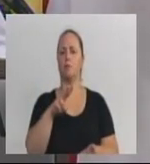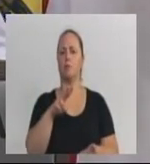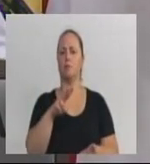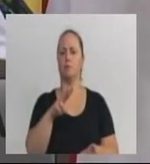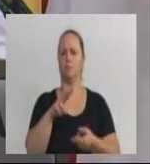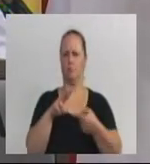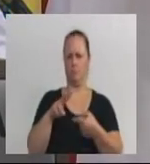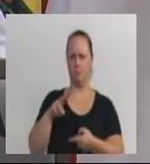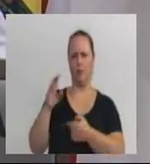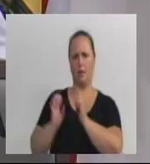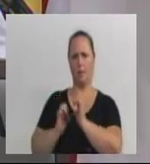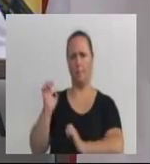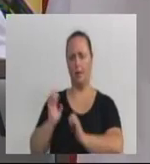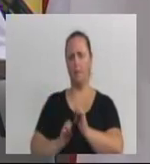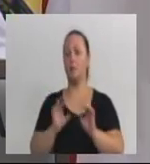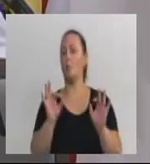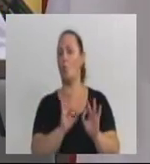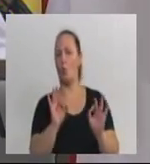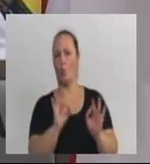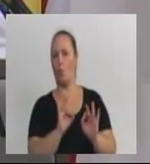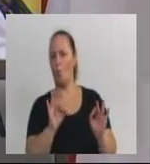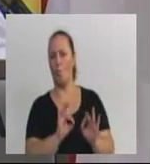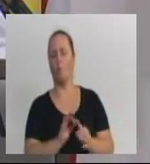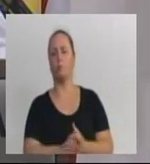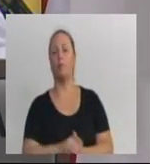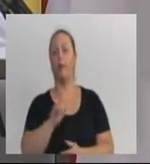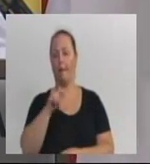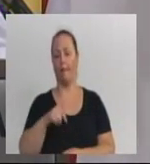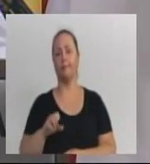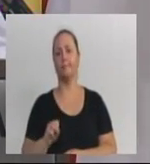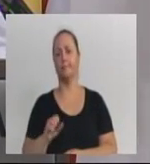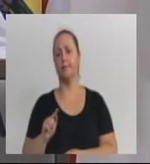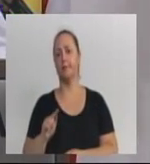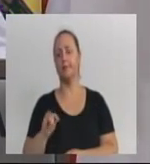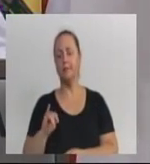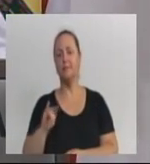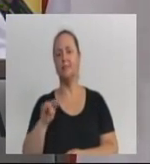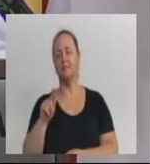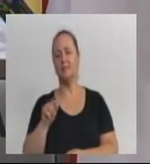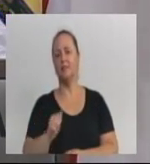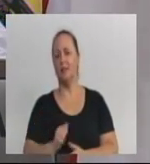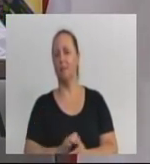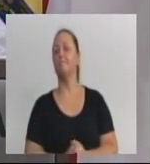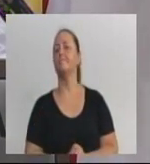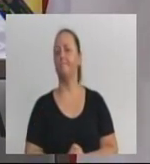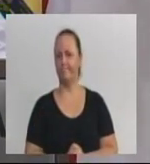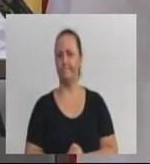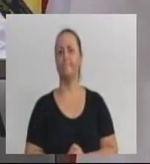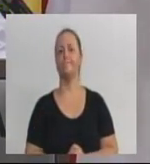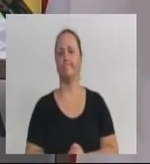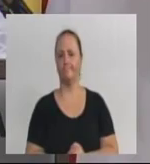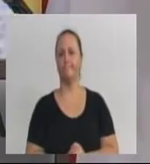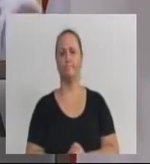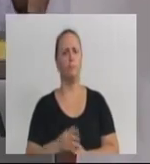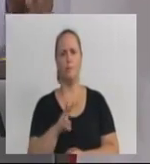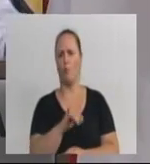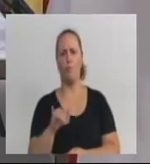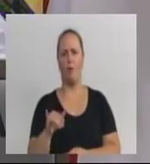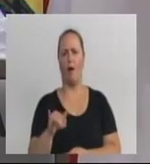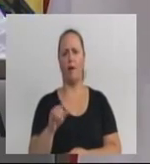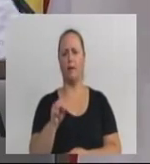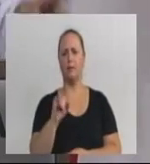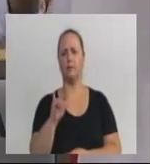não. É o consórcio Siga que recebeu esse dinheiro. Esse dinheiro não vai vir para a empresa Piracicabana para